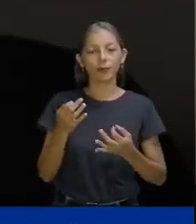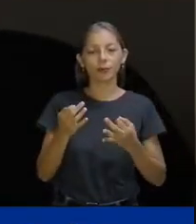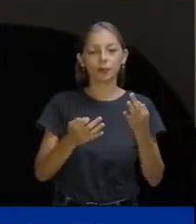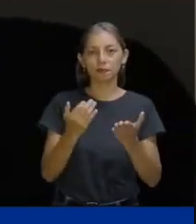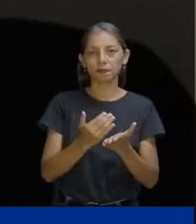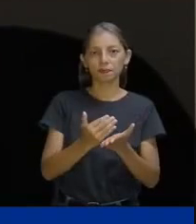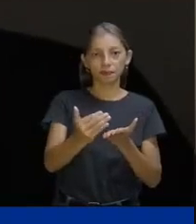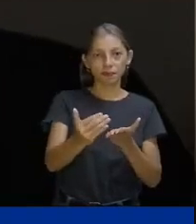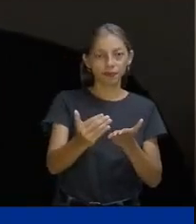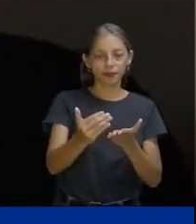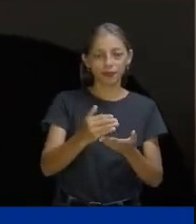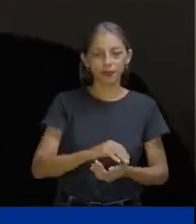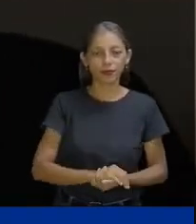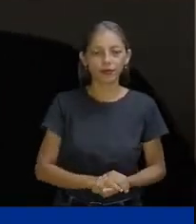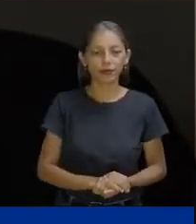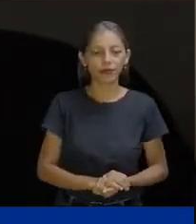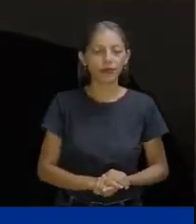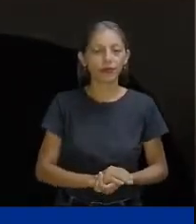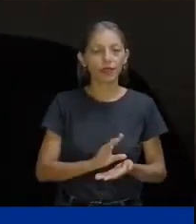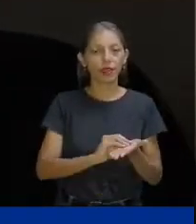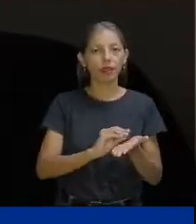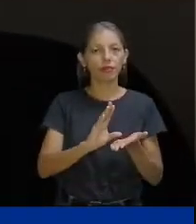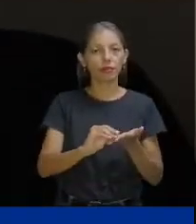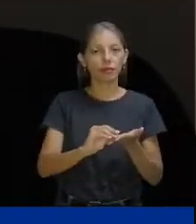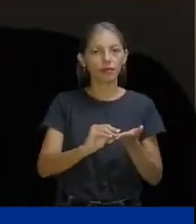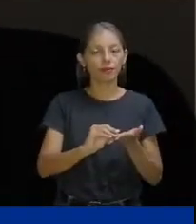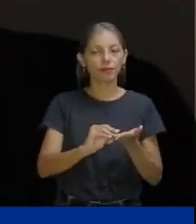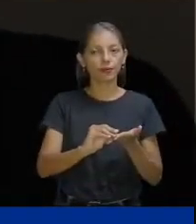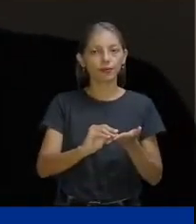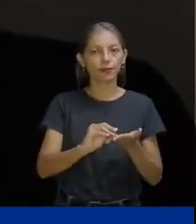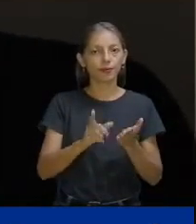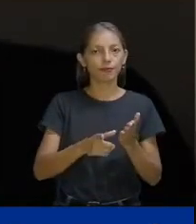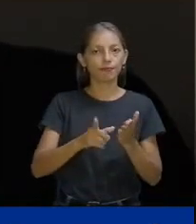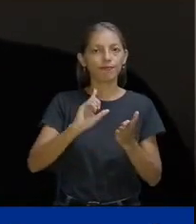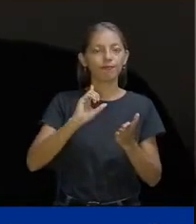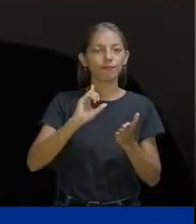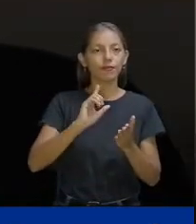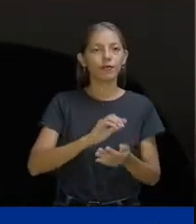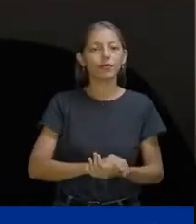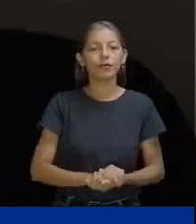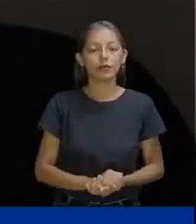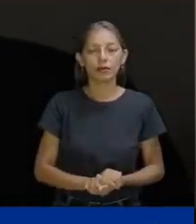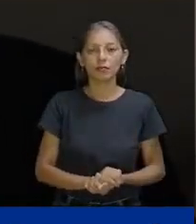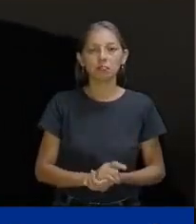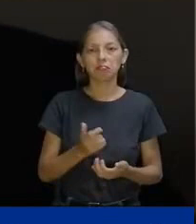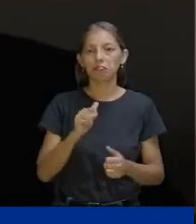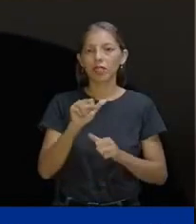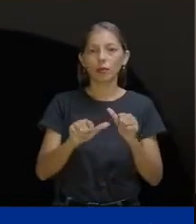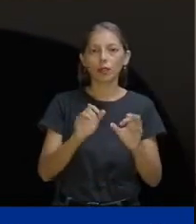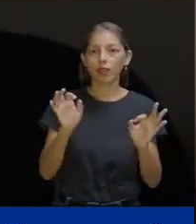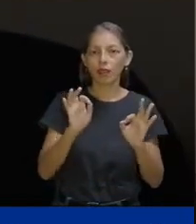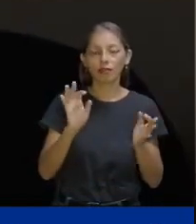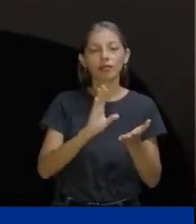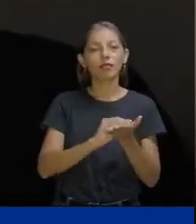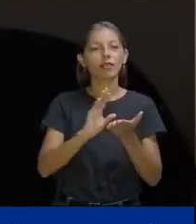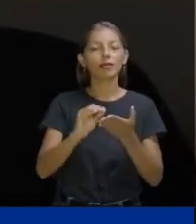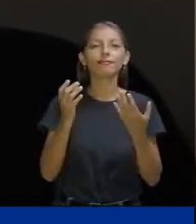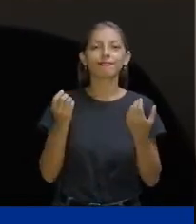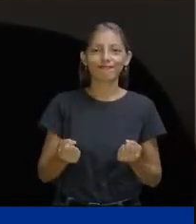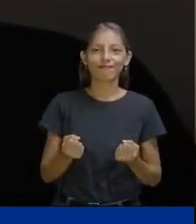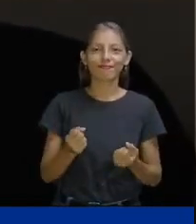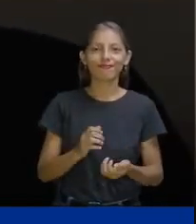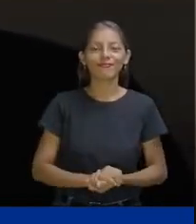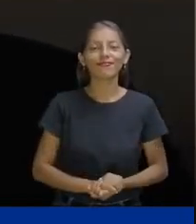desta data e submetendo aos pares a ata da sessão anterior. Se não houver nenhuma necessidade de alteração, declaro a ata